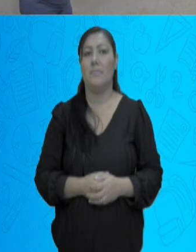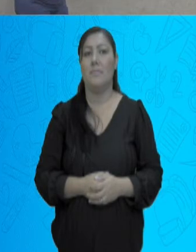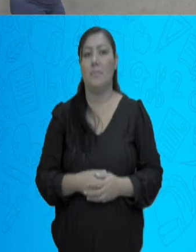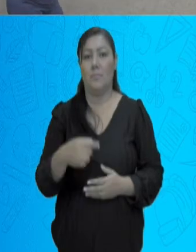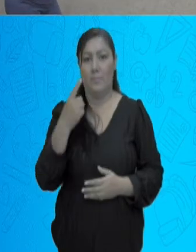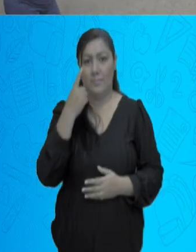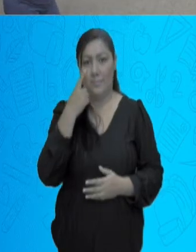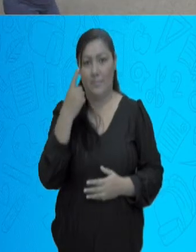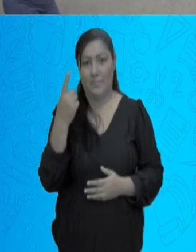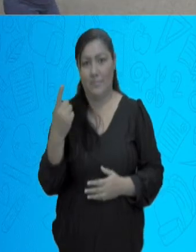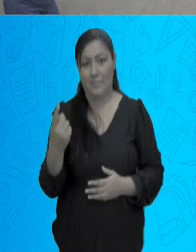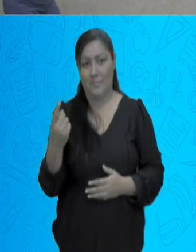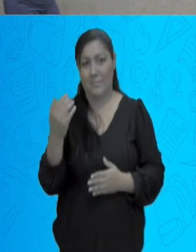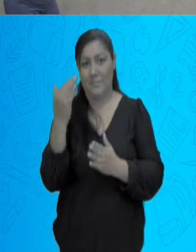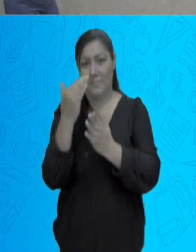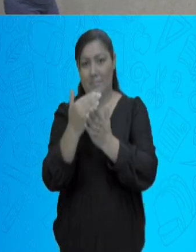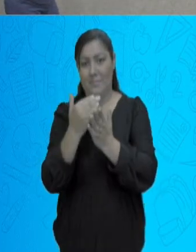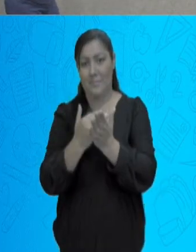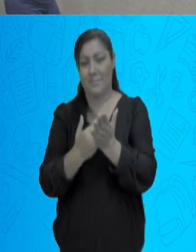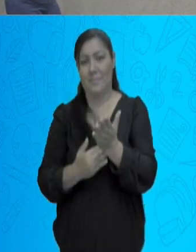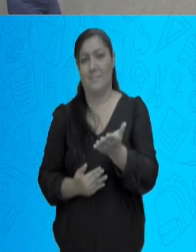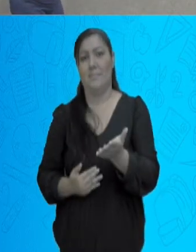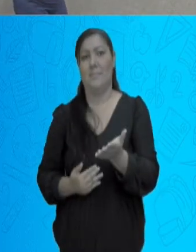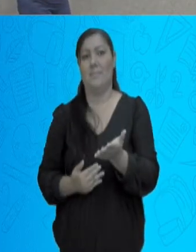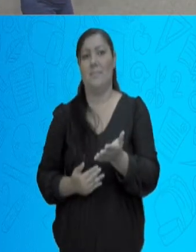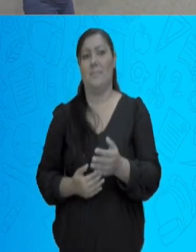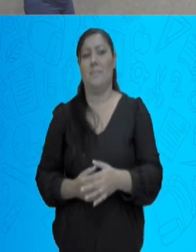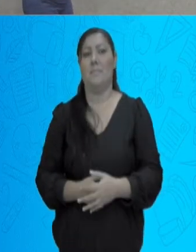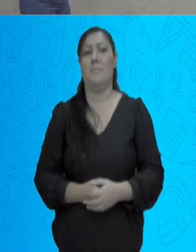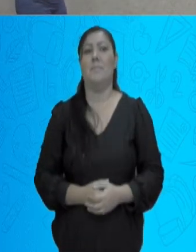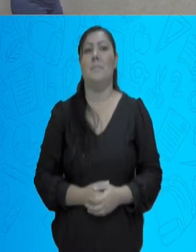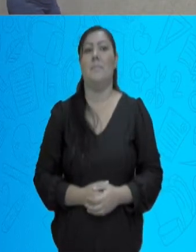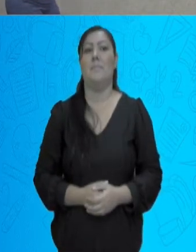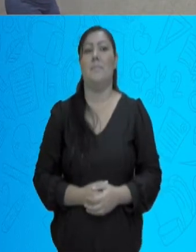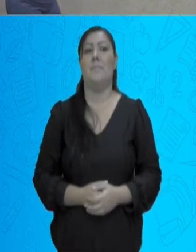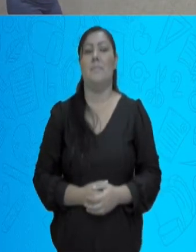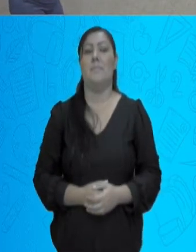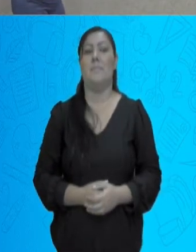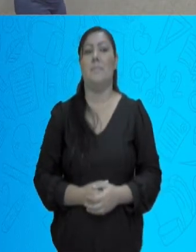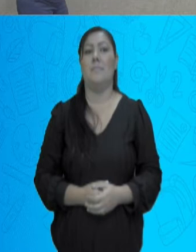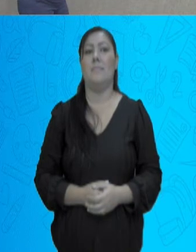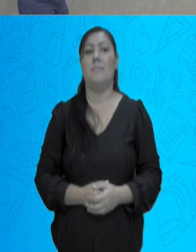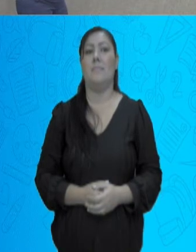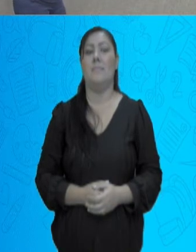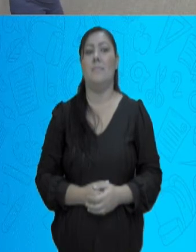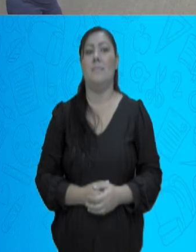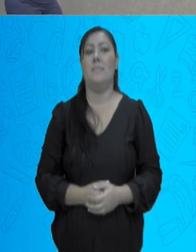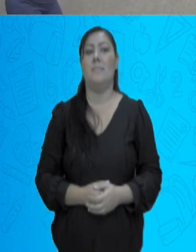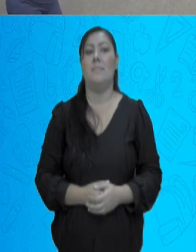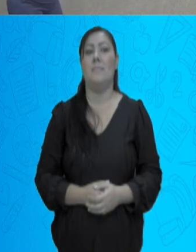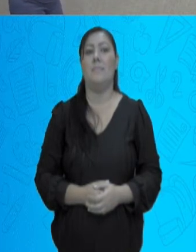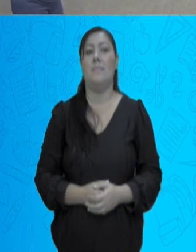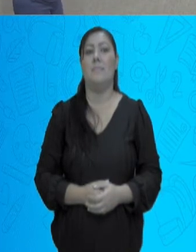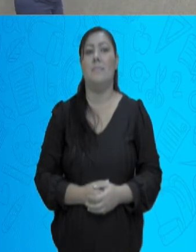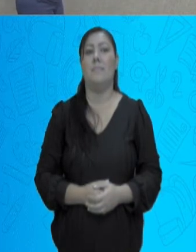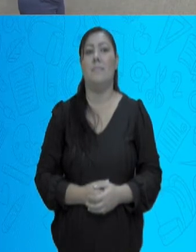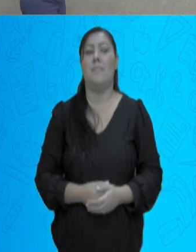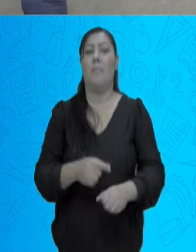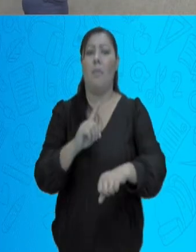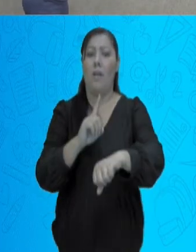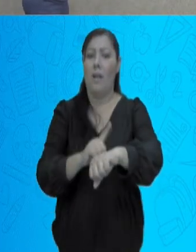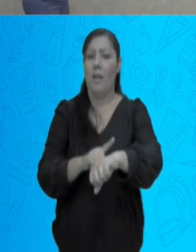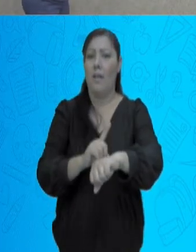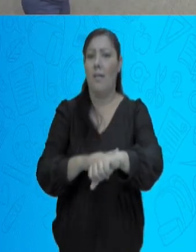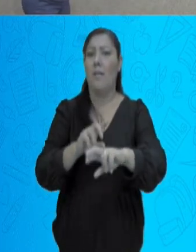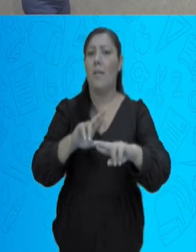pretérito perfeito. E pretérito mais que perfeito. Aqui eu já estou falando para você de tempos, não é